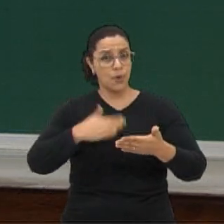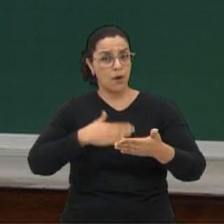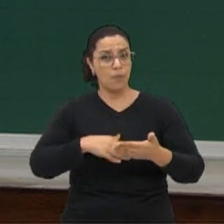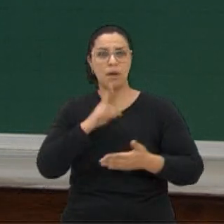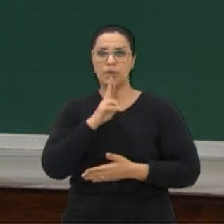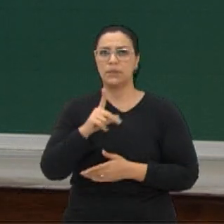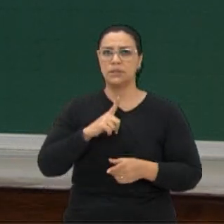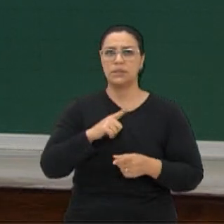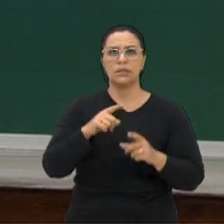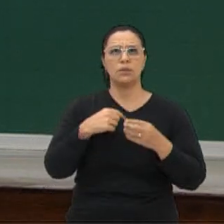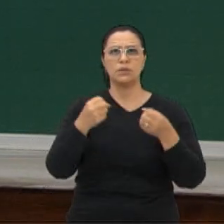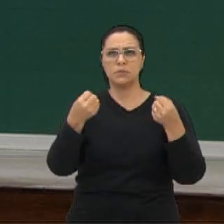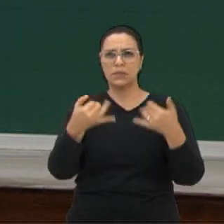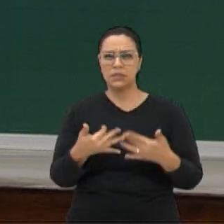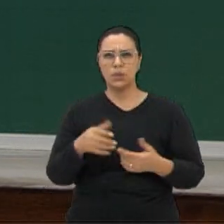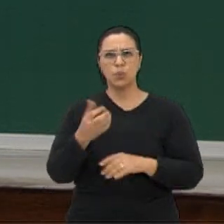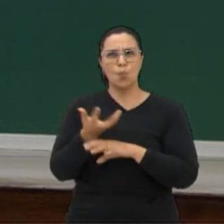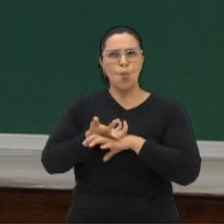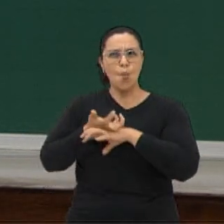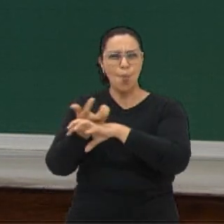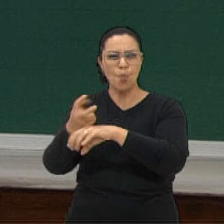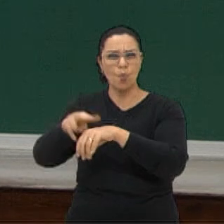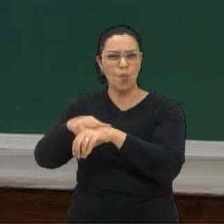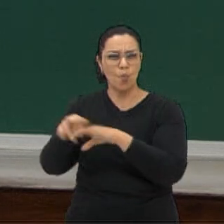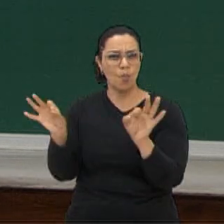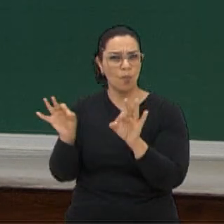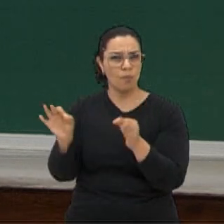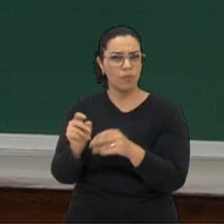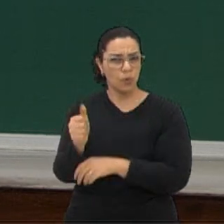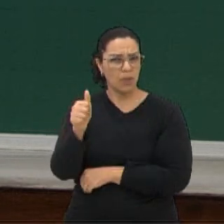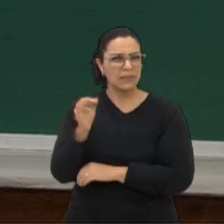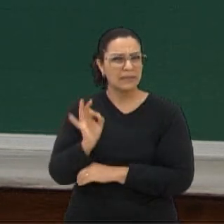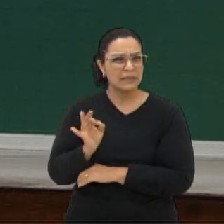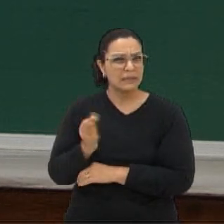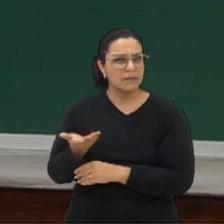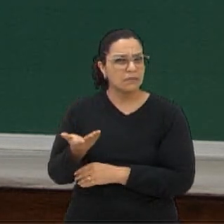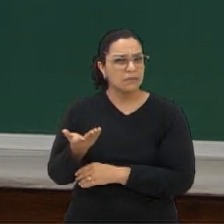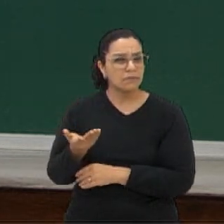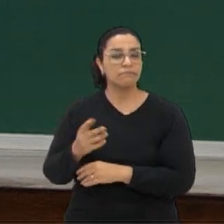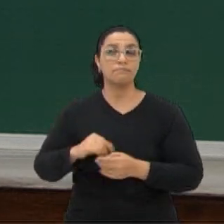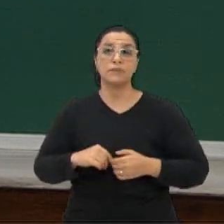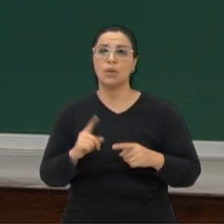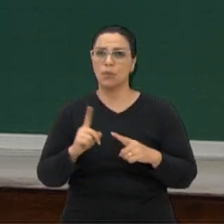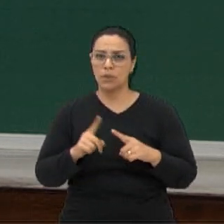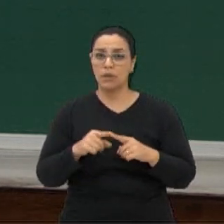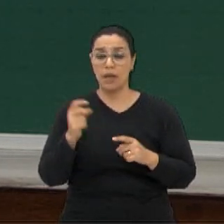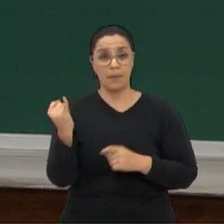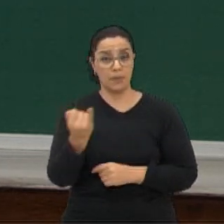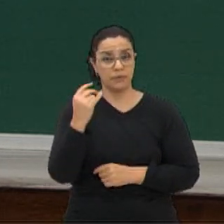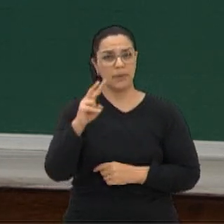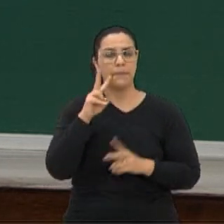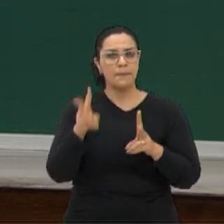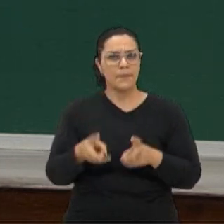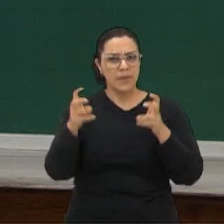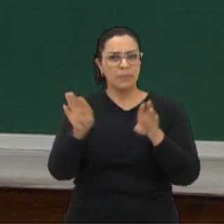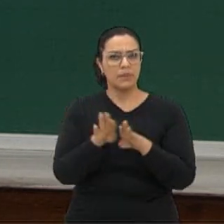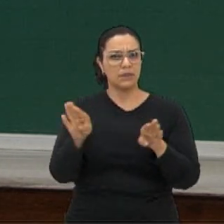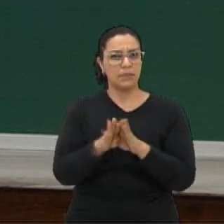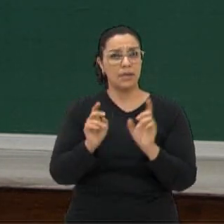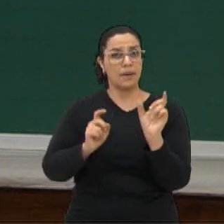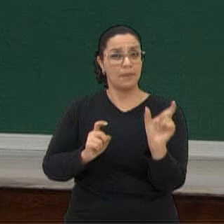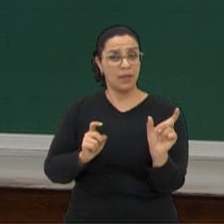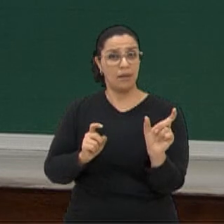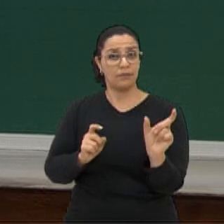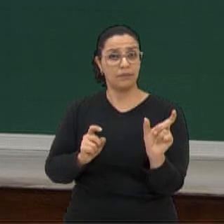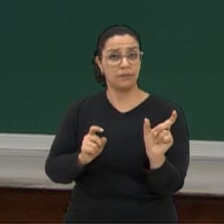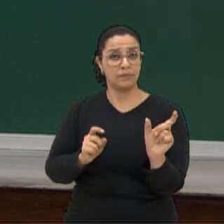alternativas. Então tá ali, ó, os desertos quase não possuem vegetação. Letra A, isso está certo. Importante, observe a seguinte palavra